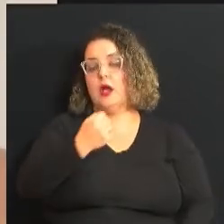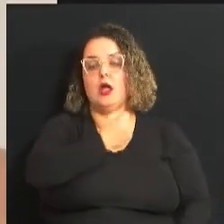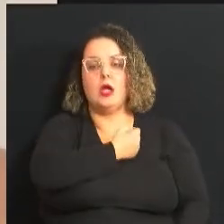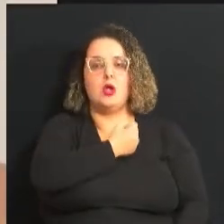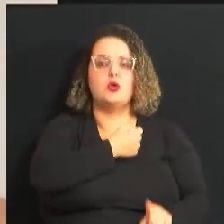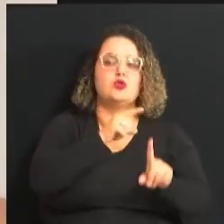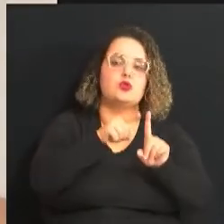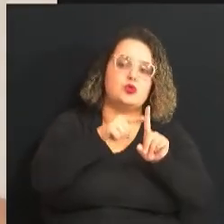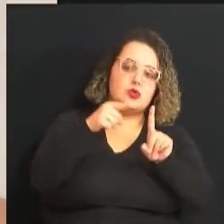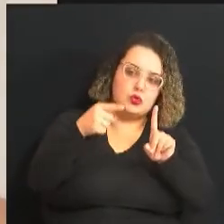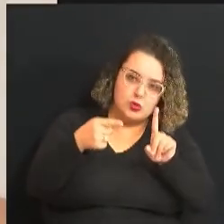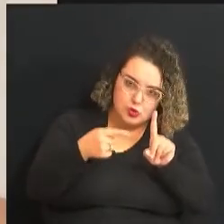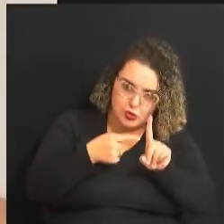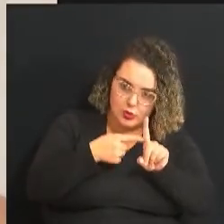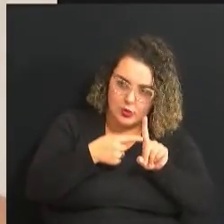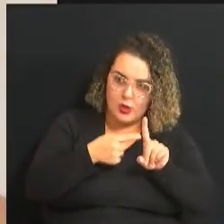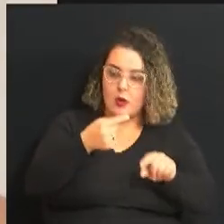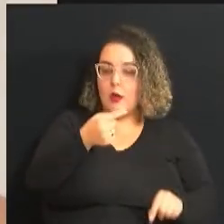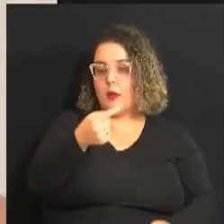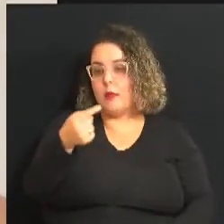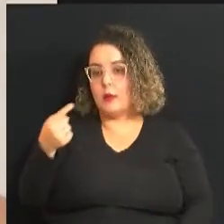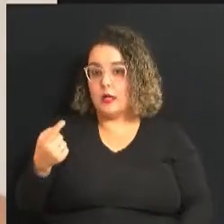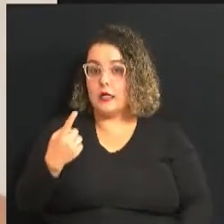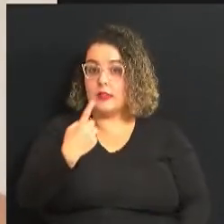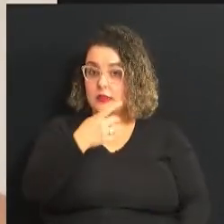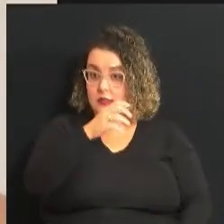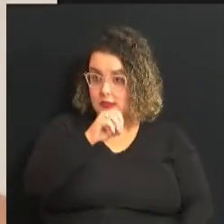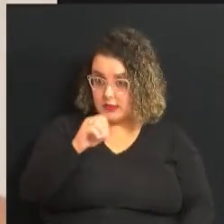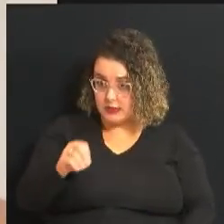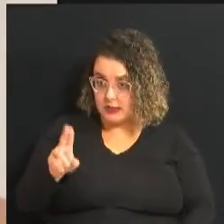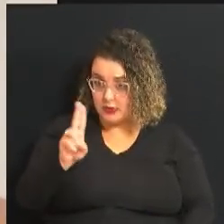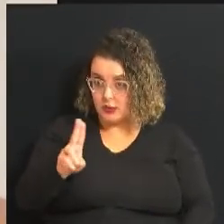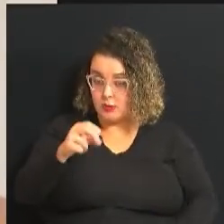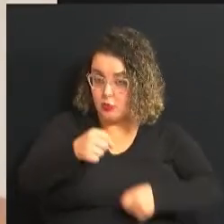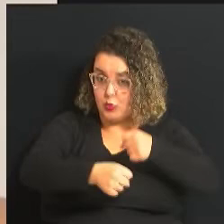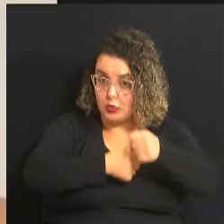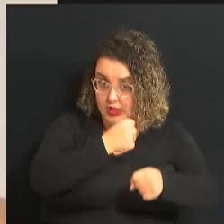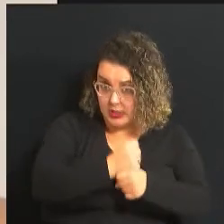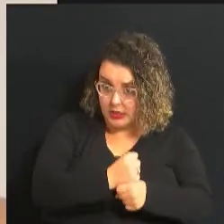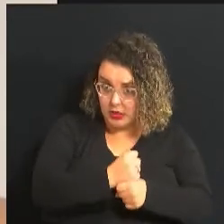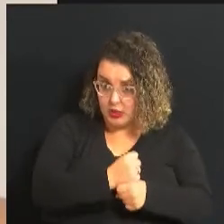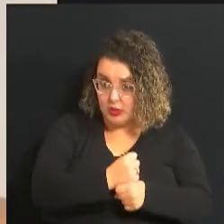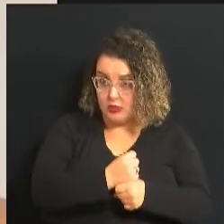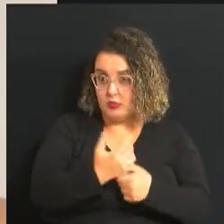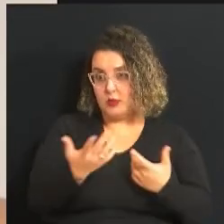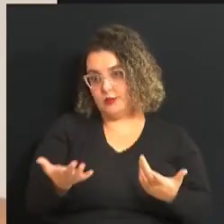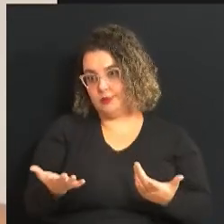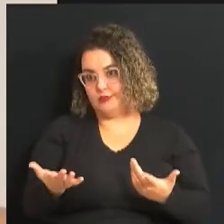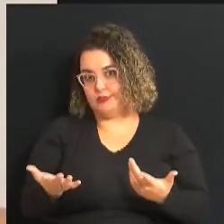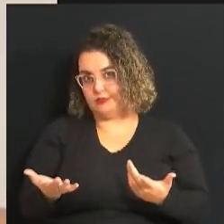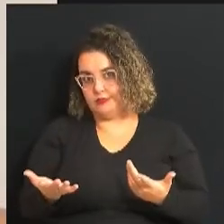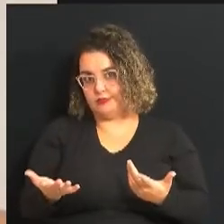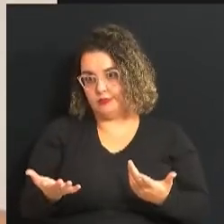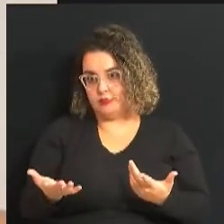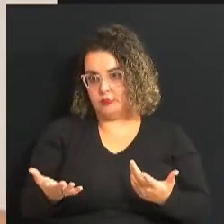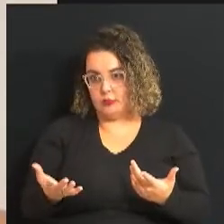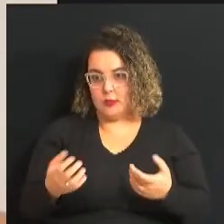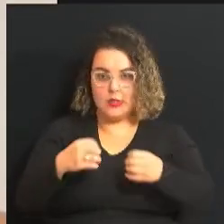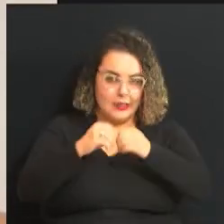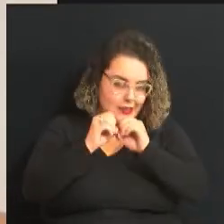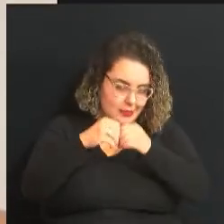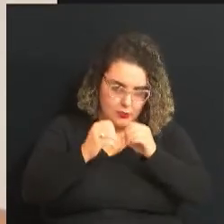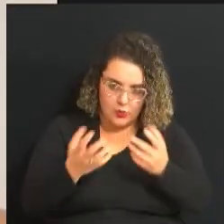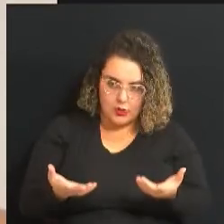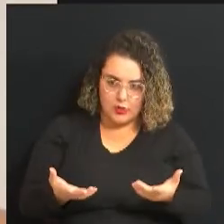gravidezes para cada 100 usuários por ano, mas isso em condições, digamos assim, praticamente laboratoriais.